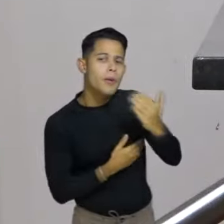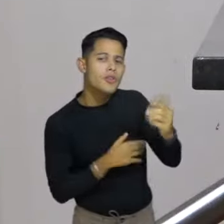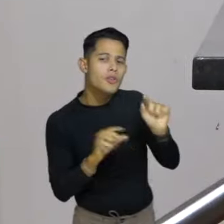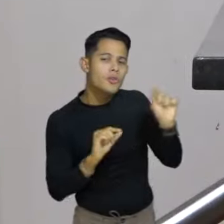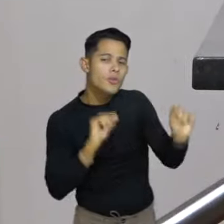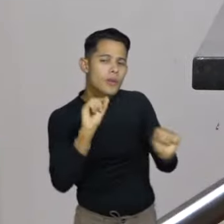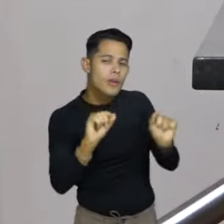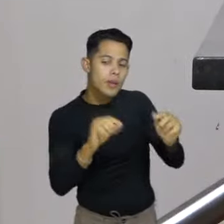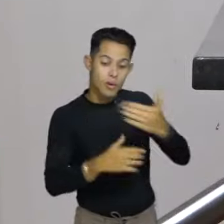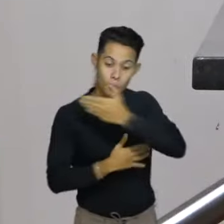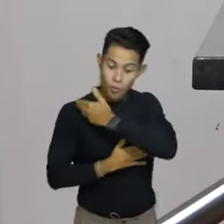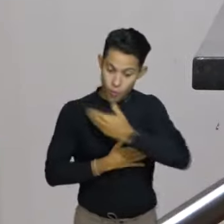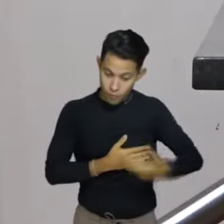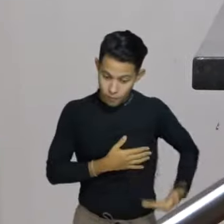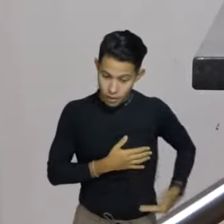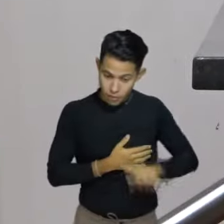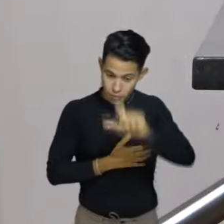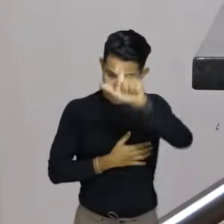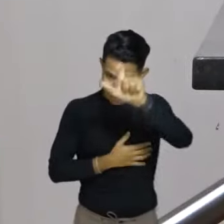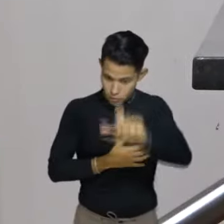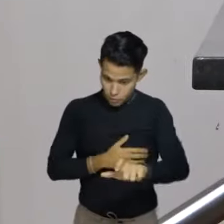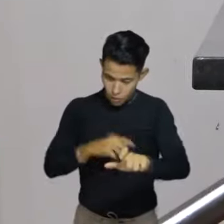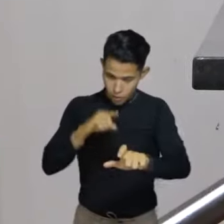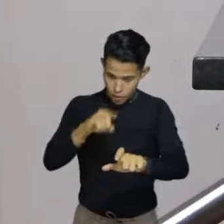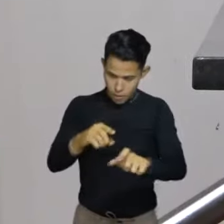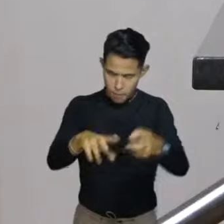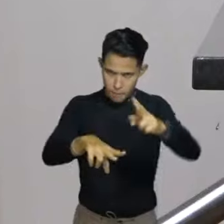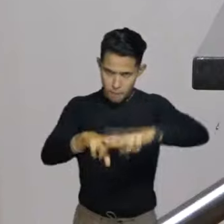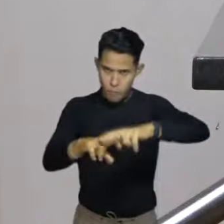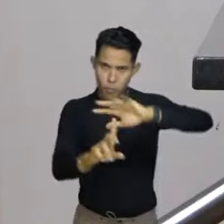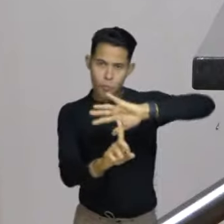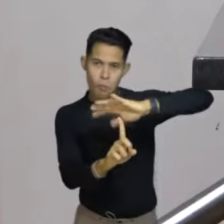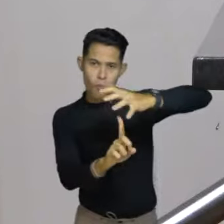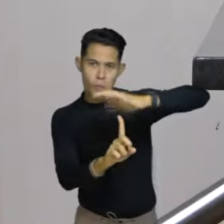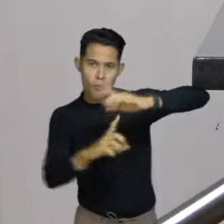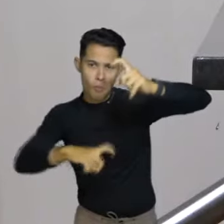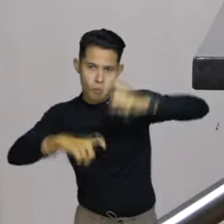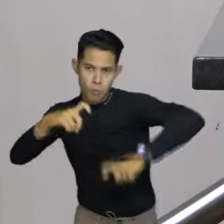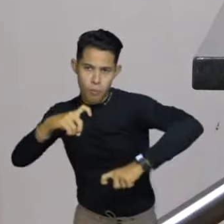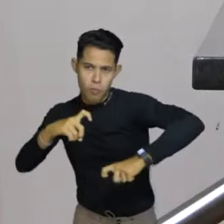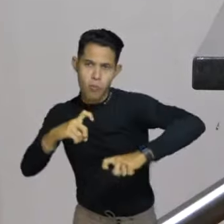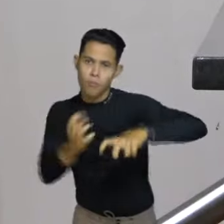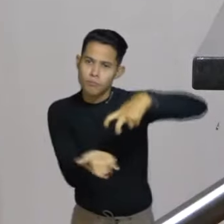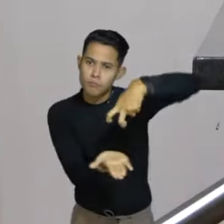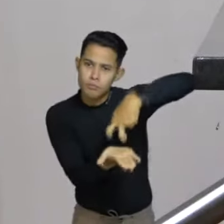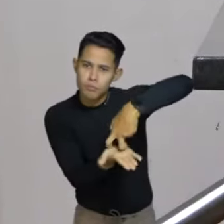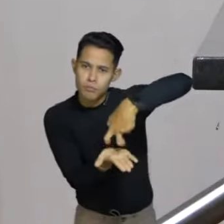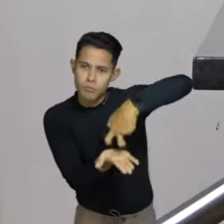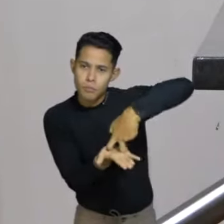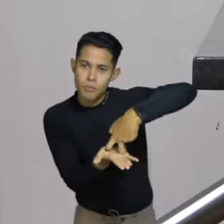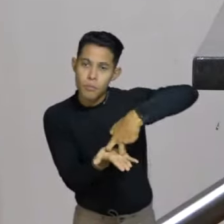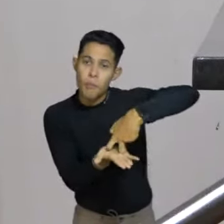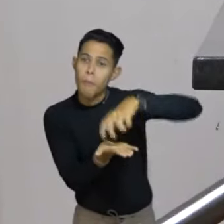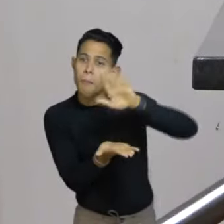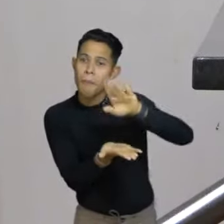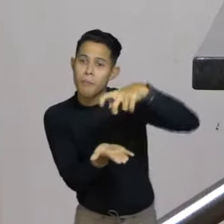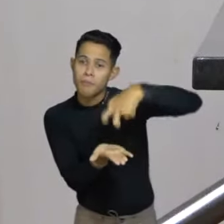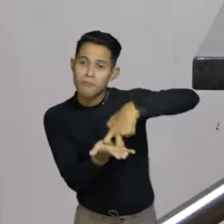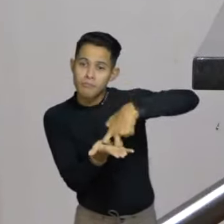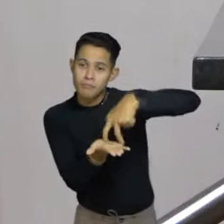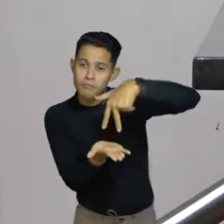o pedófilo da sua pedófilo estuprador da sua filha seja punido e no mesmo dia ele é posto